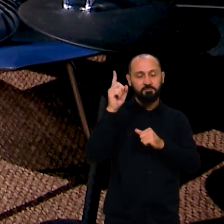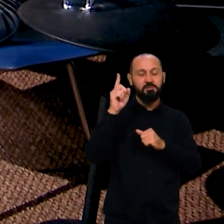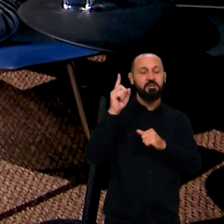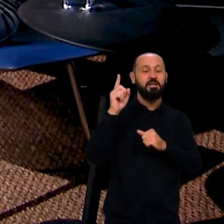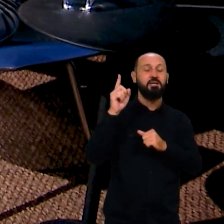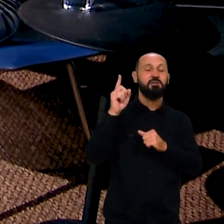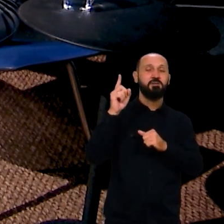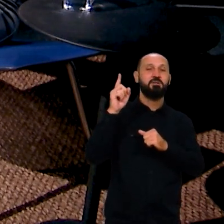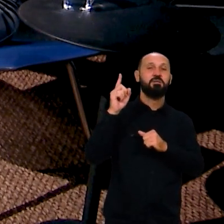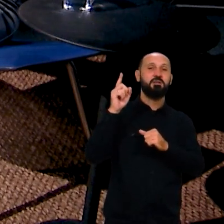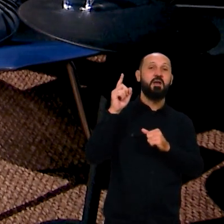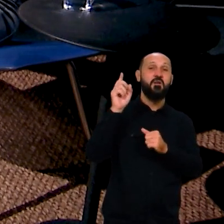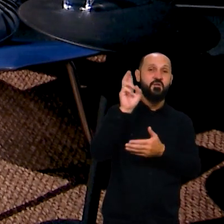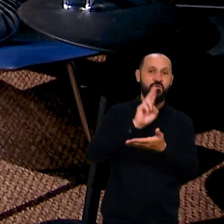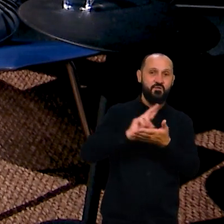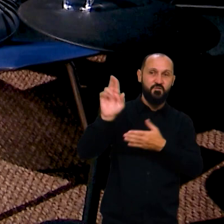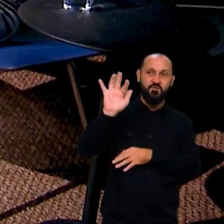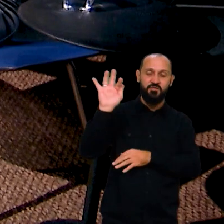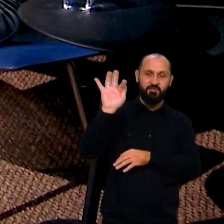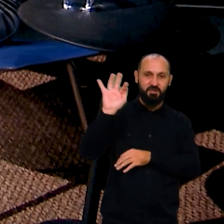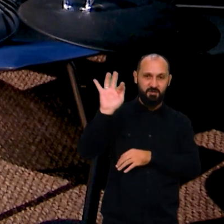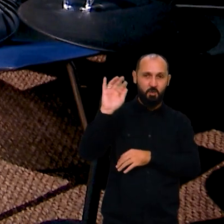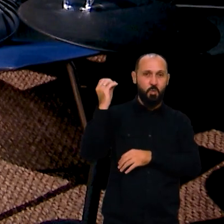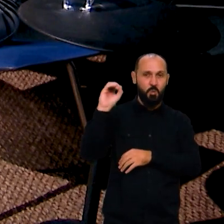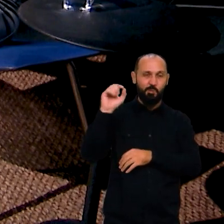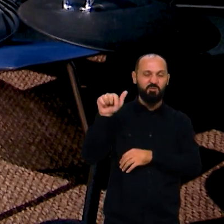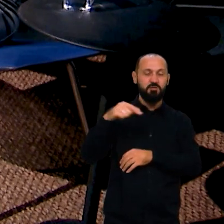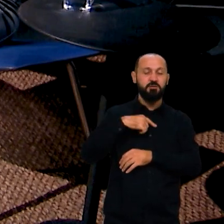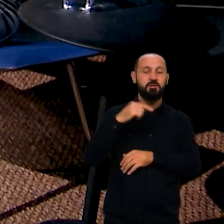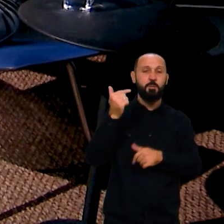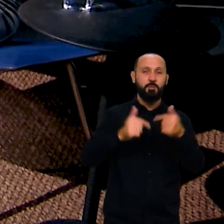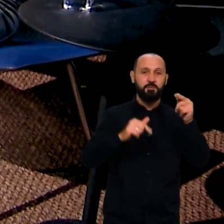Federal do Rio Grande do Sul, no Programa de Desenvolvimento Rural, que é